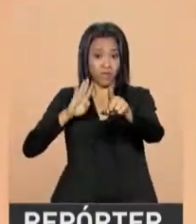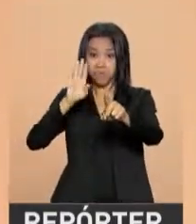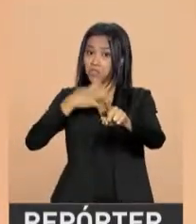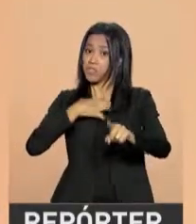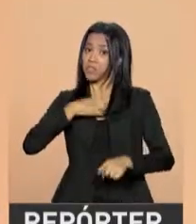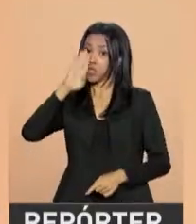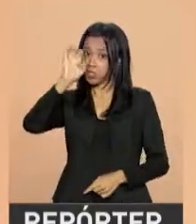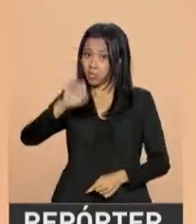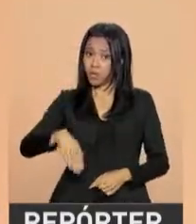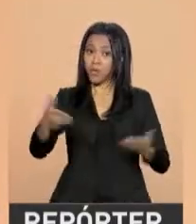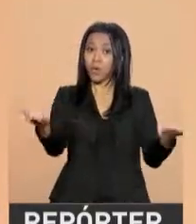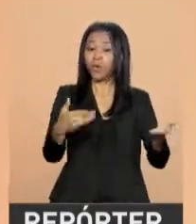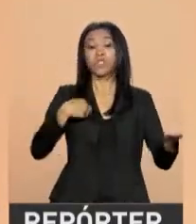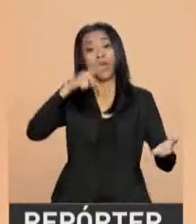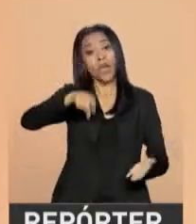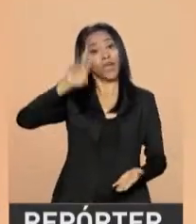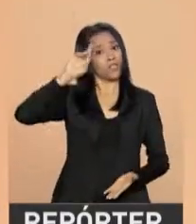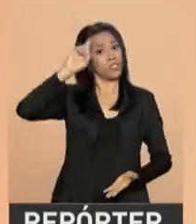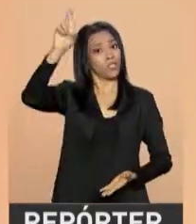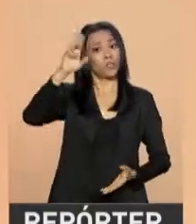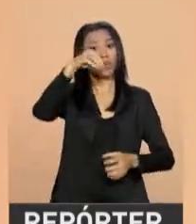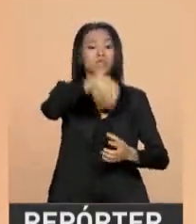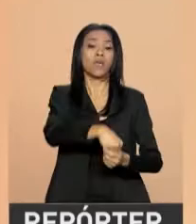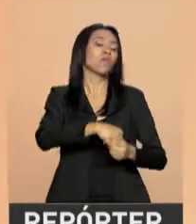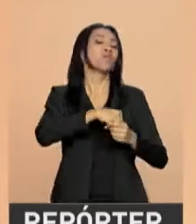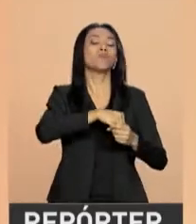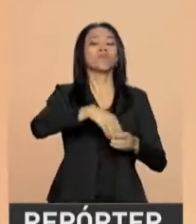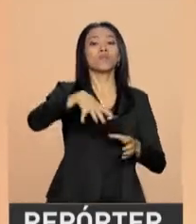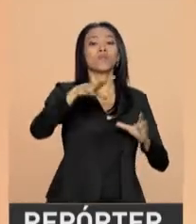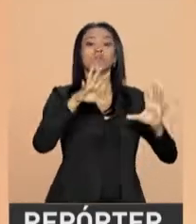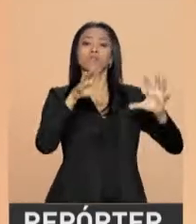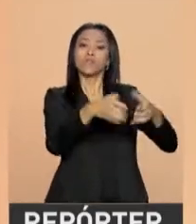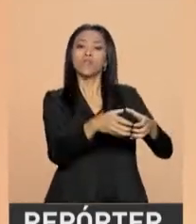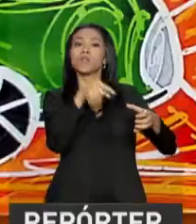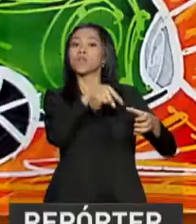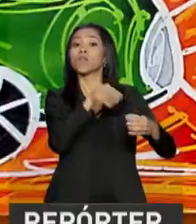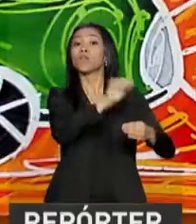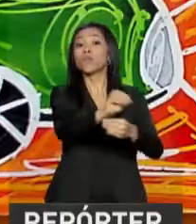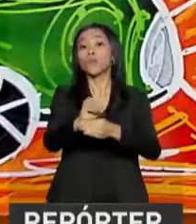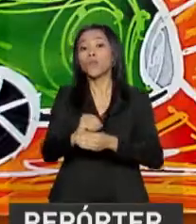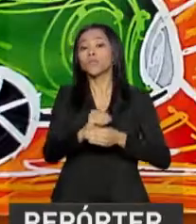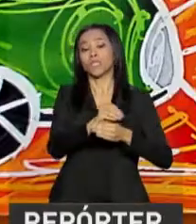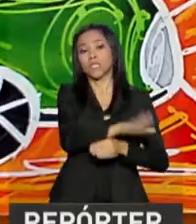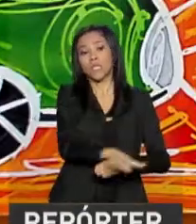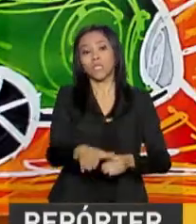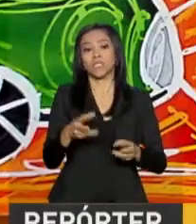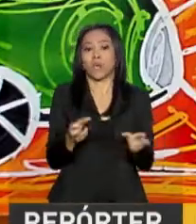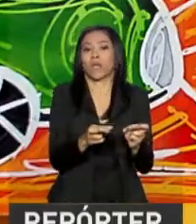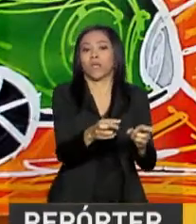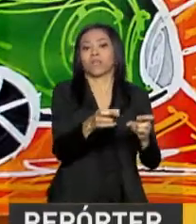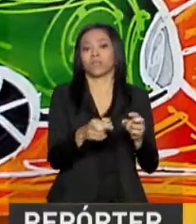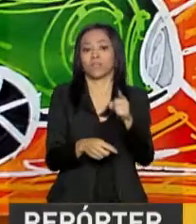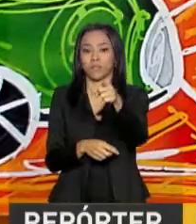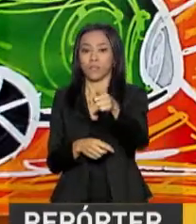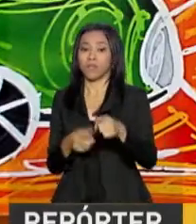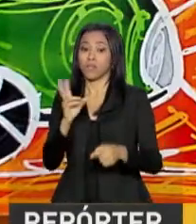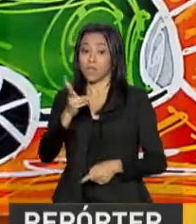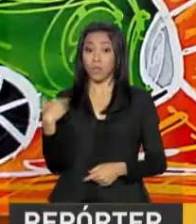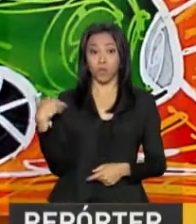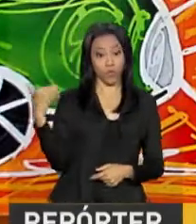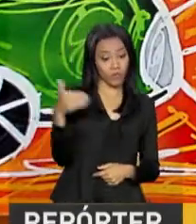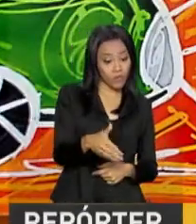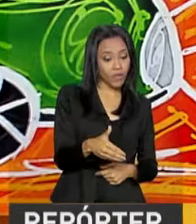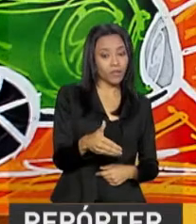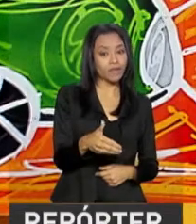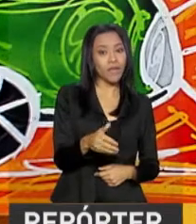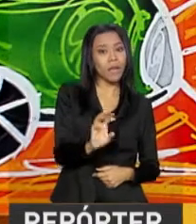hoje é diretor de gestão de pessoas de uma organização que cuida de crianças com câncer todas as vezes que eu venho aqui o pra mim é como se fosse